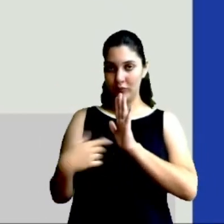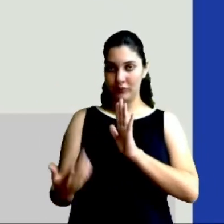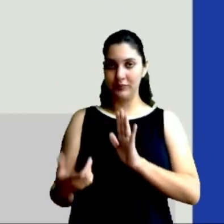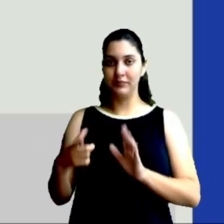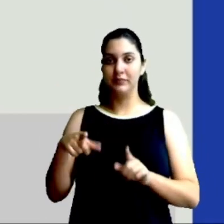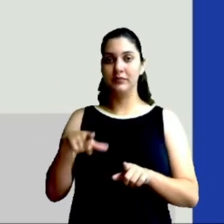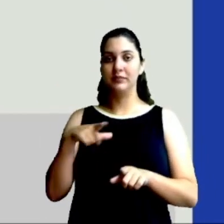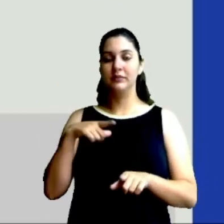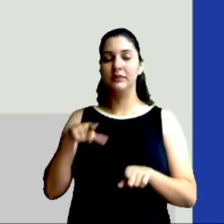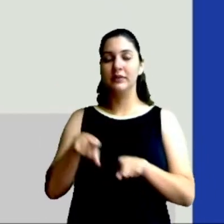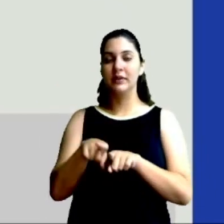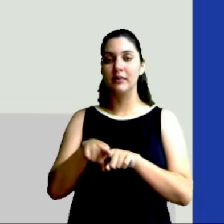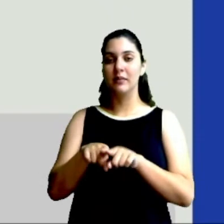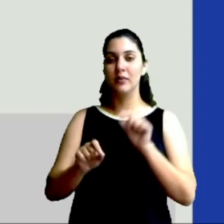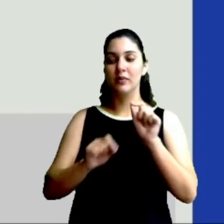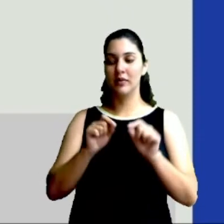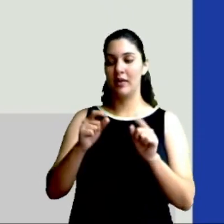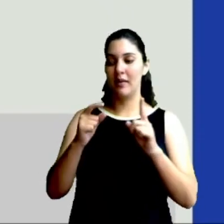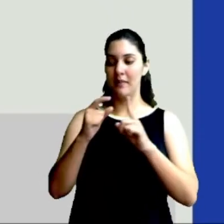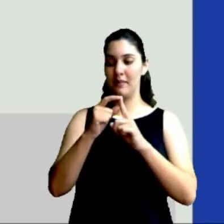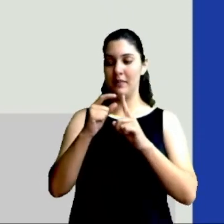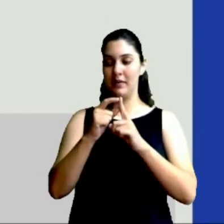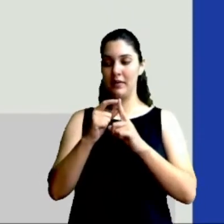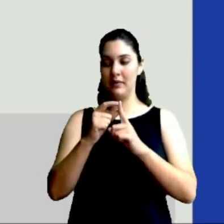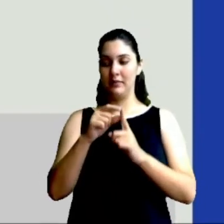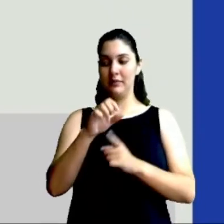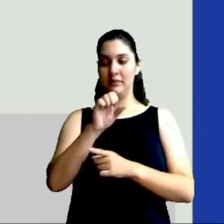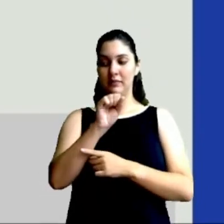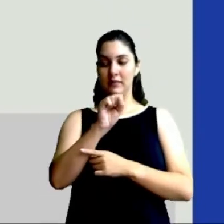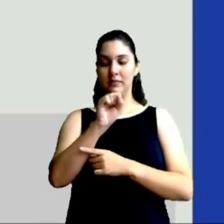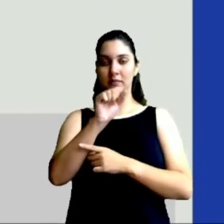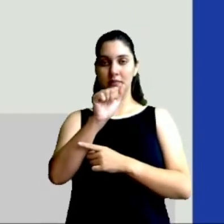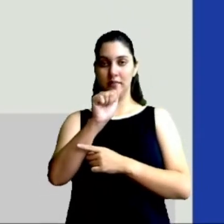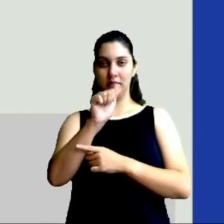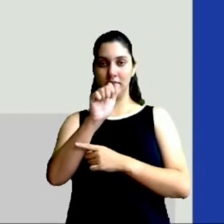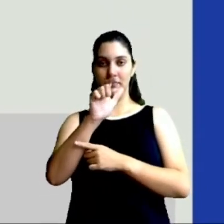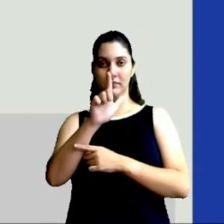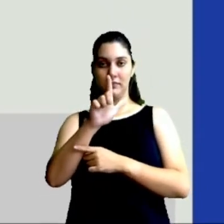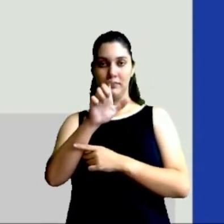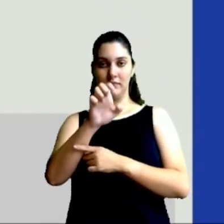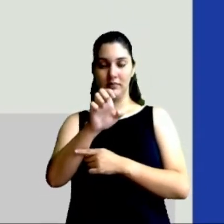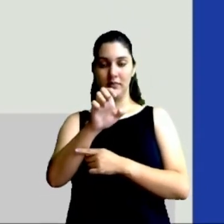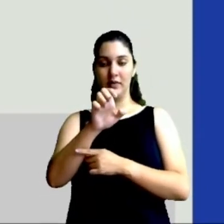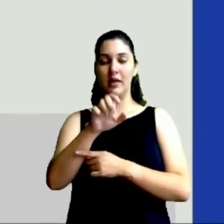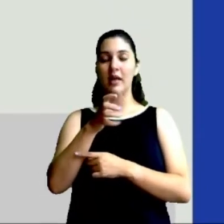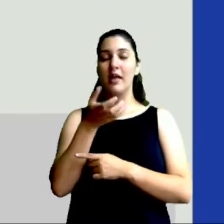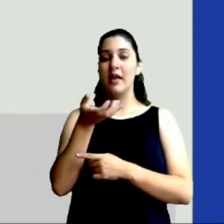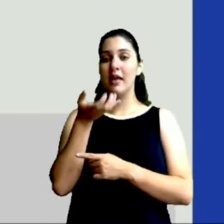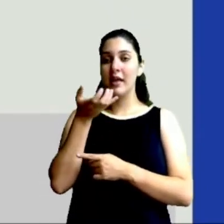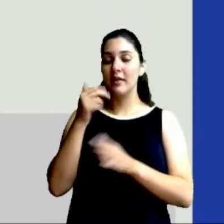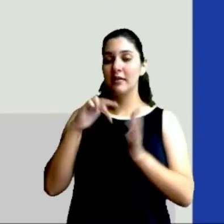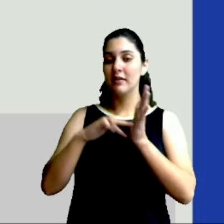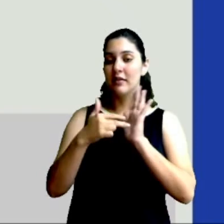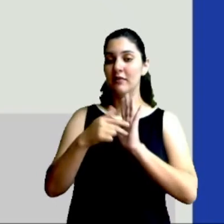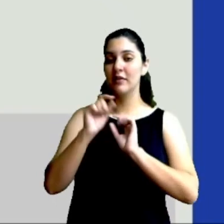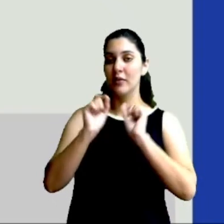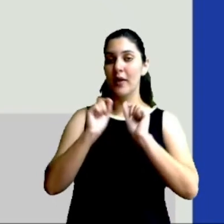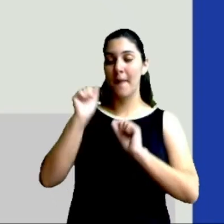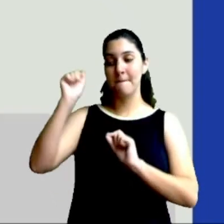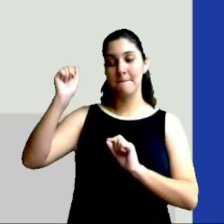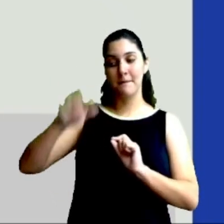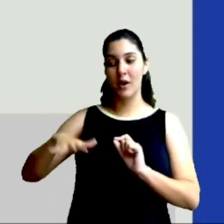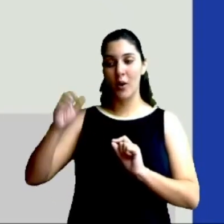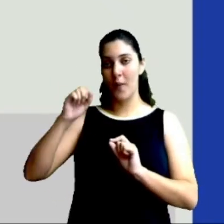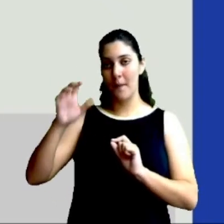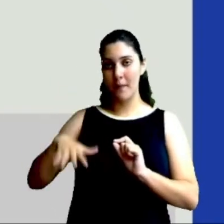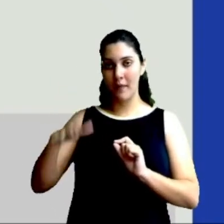nós temos a palavrinha sale, escrito com S-A-L-E, que quer dizer promoção. Também com uma